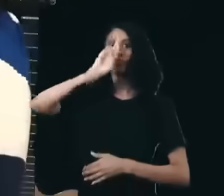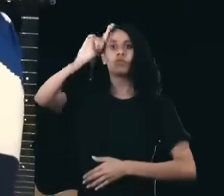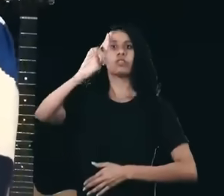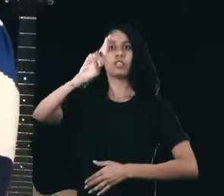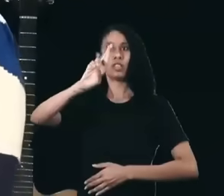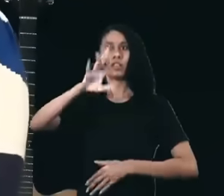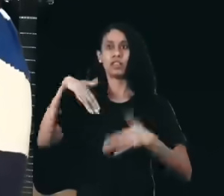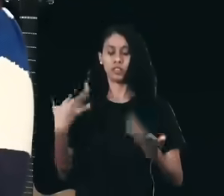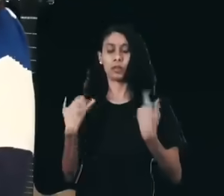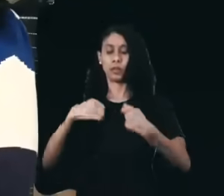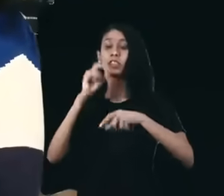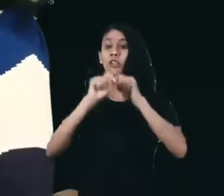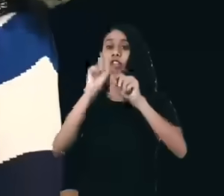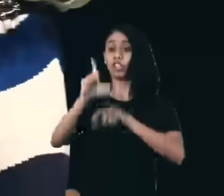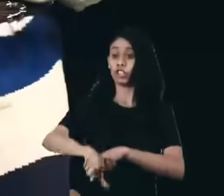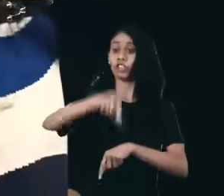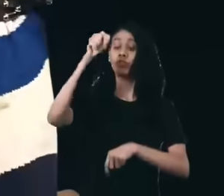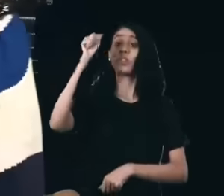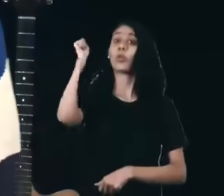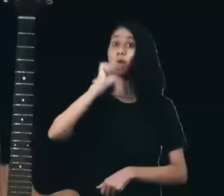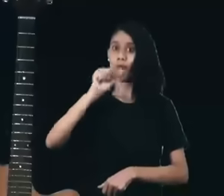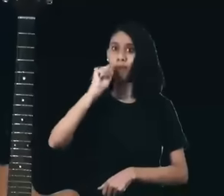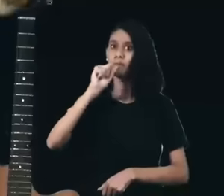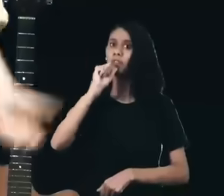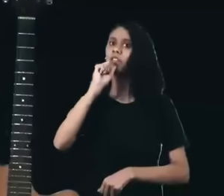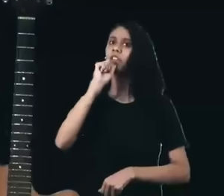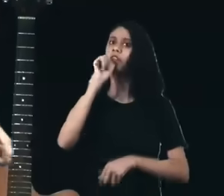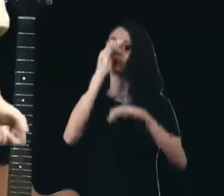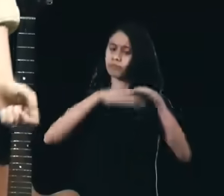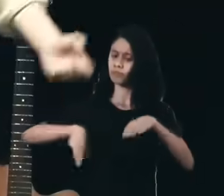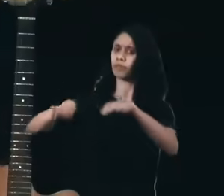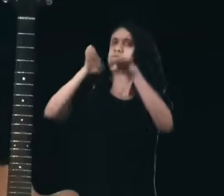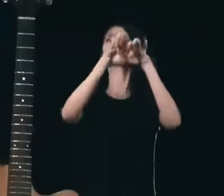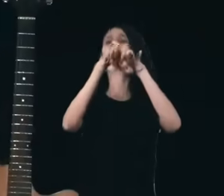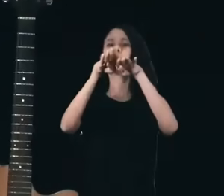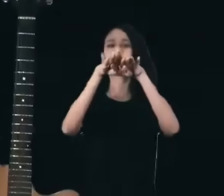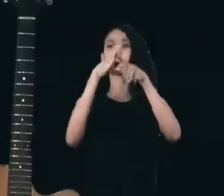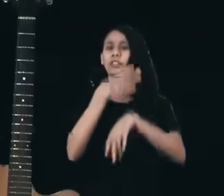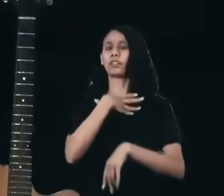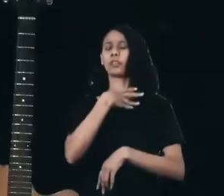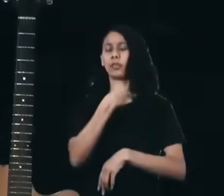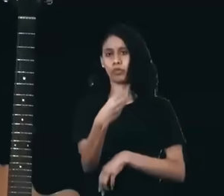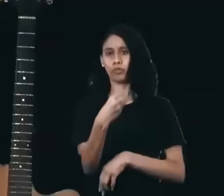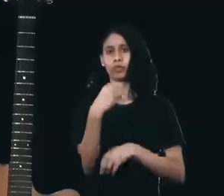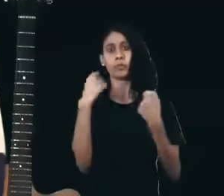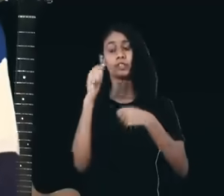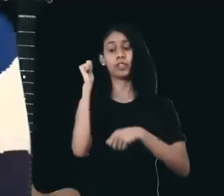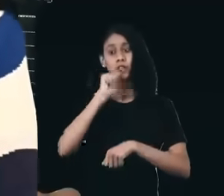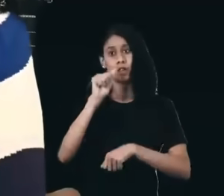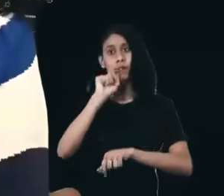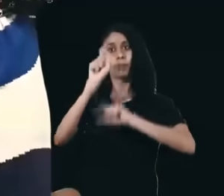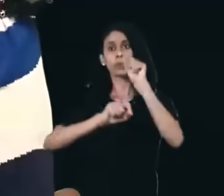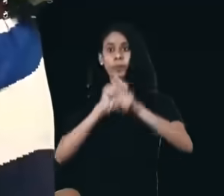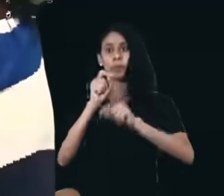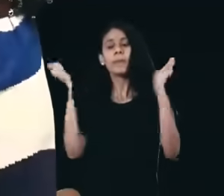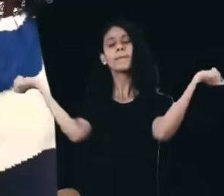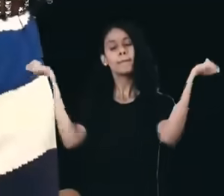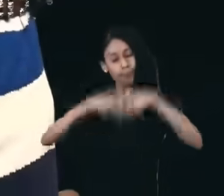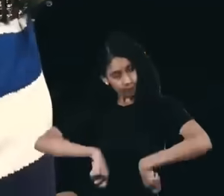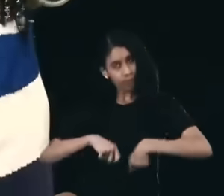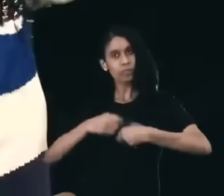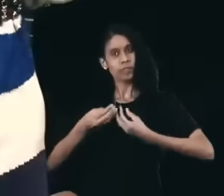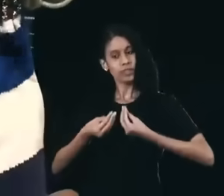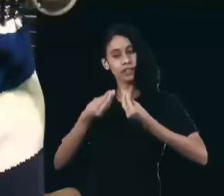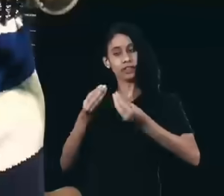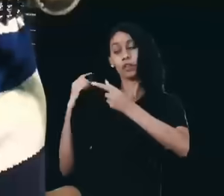ele precisava escolher uma mulher à altura do seu filho. Ele precisava escolher uma mulher que fosse capaz de dar